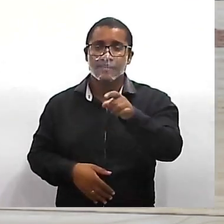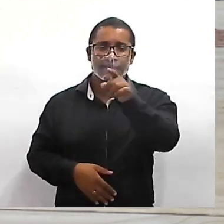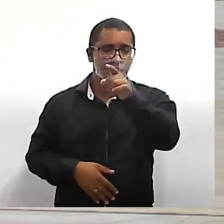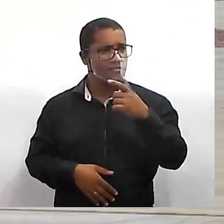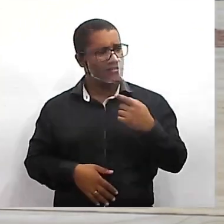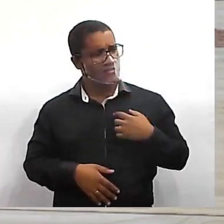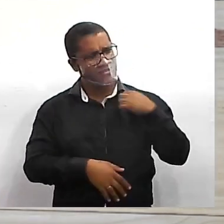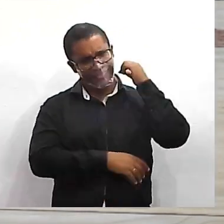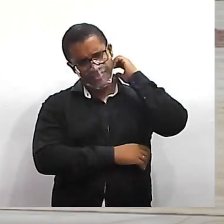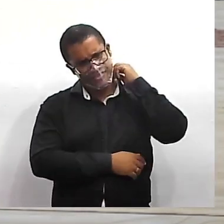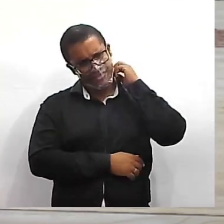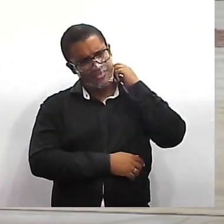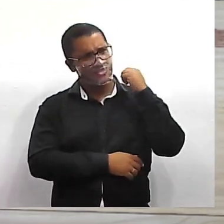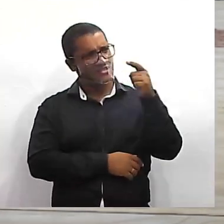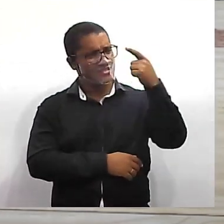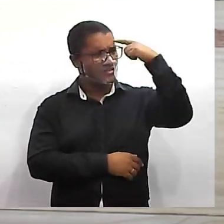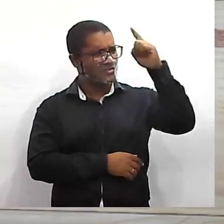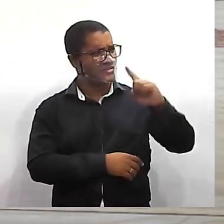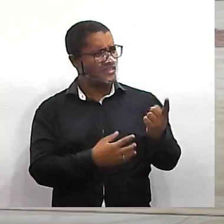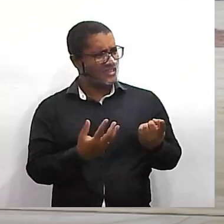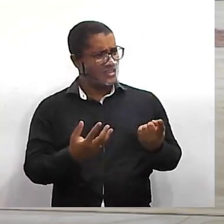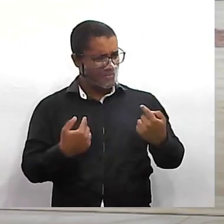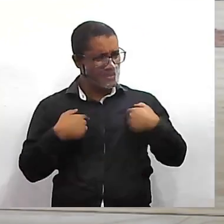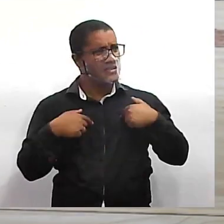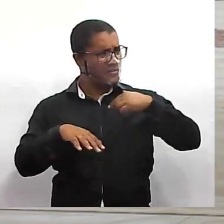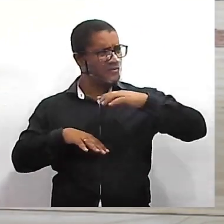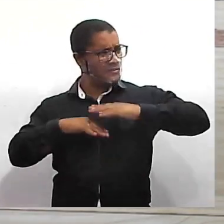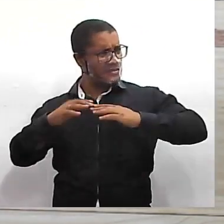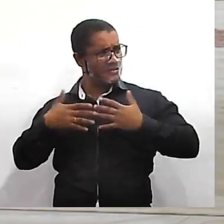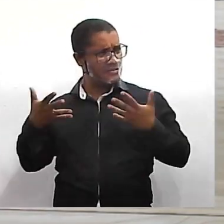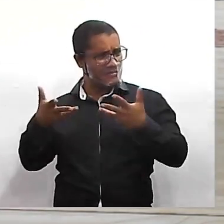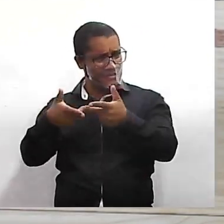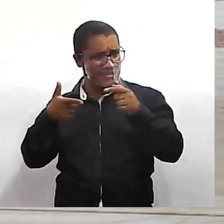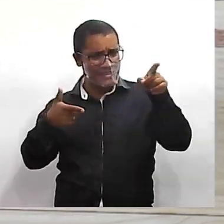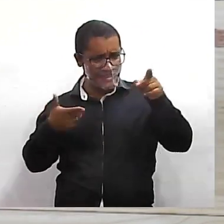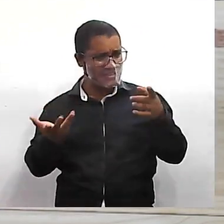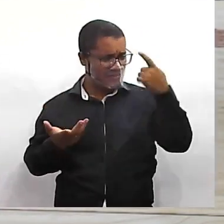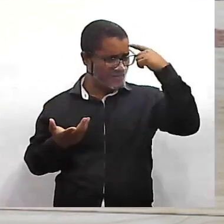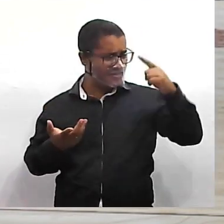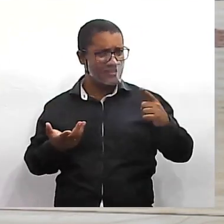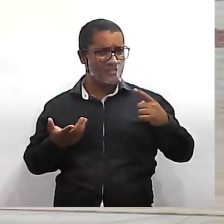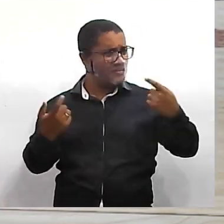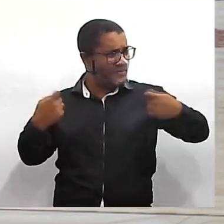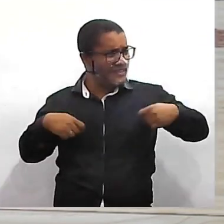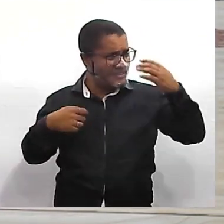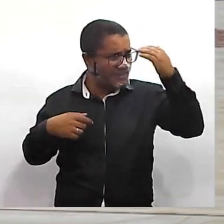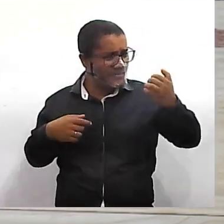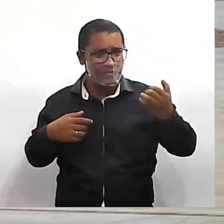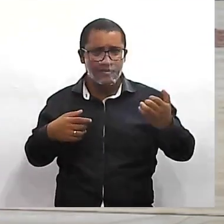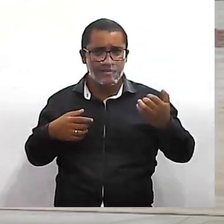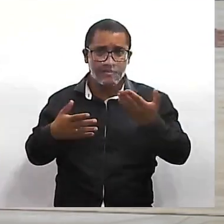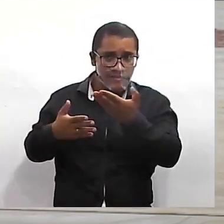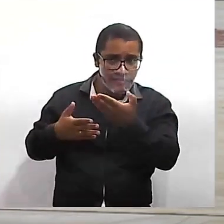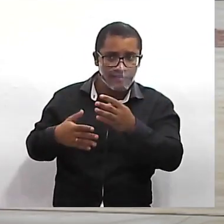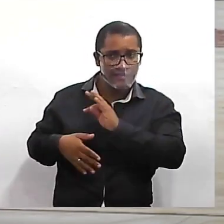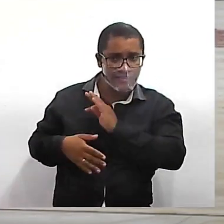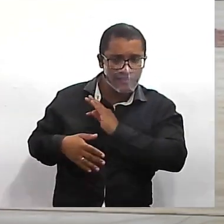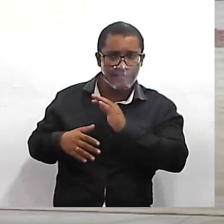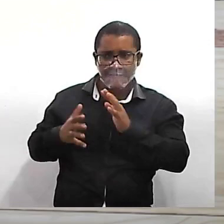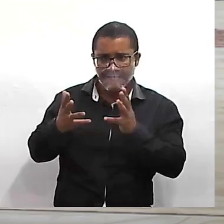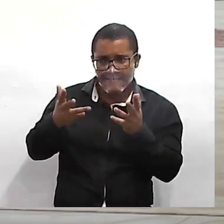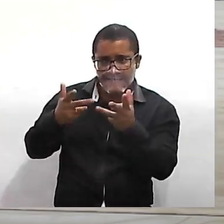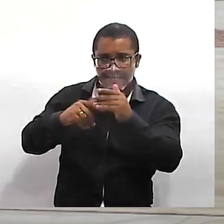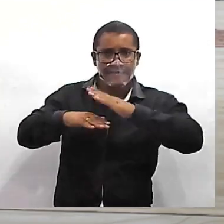assim, esse cara não sabe nada do que eu estou fazendo. Ele não precisa saber. O técnico, o especialista